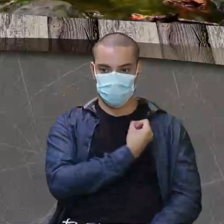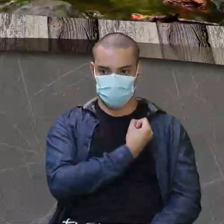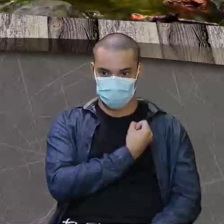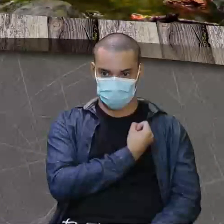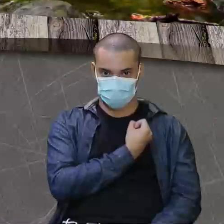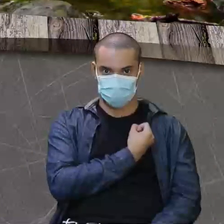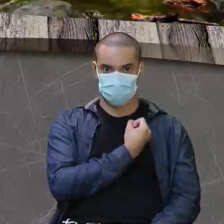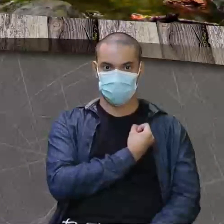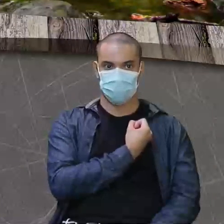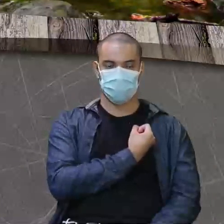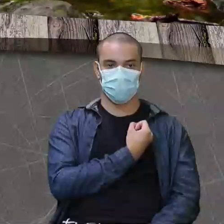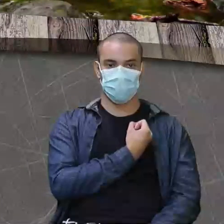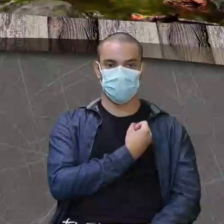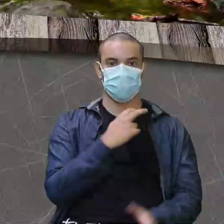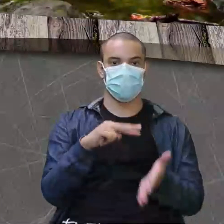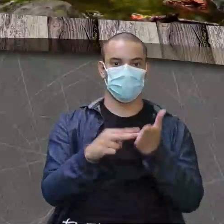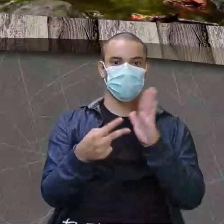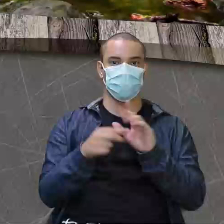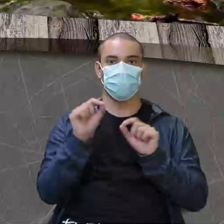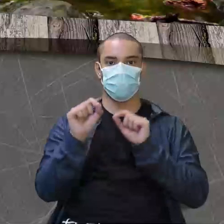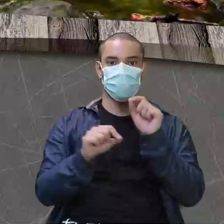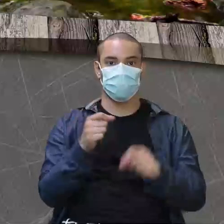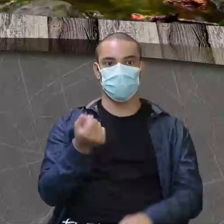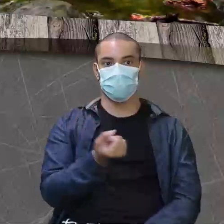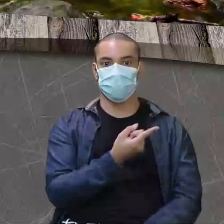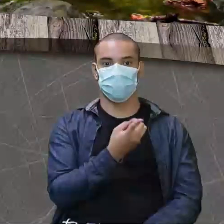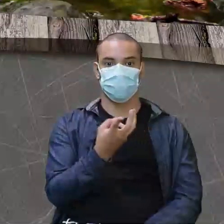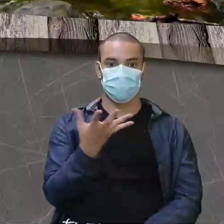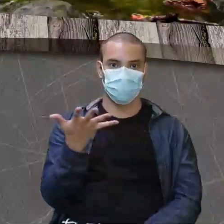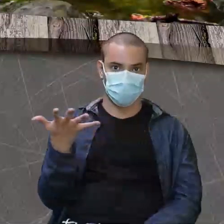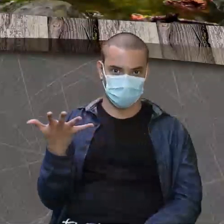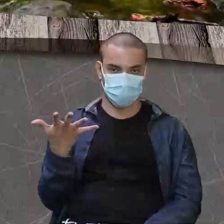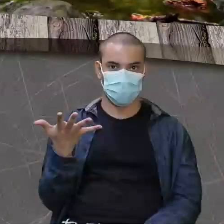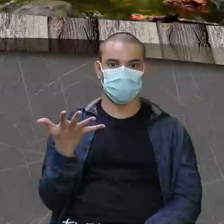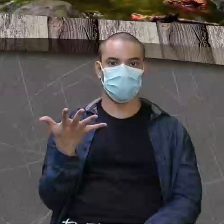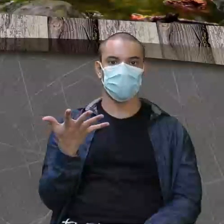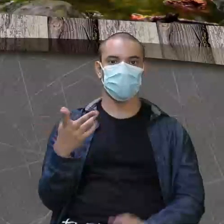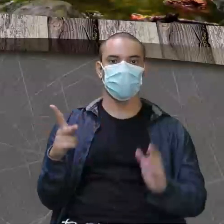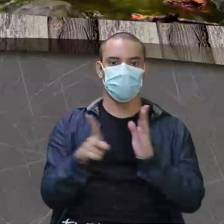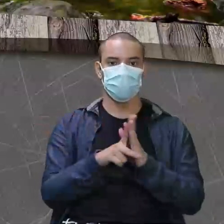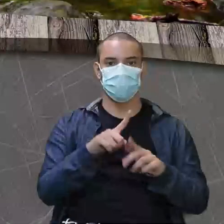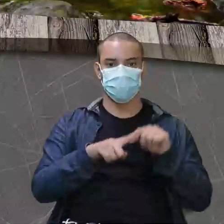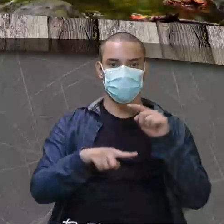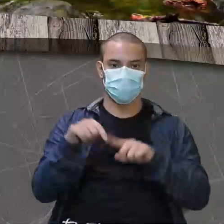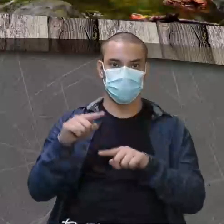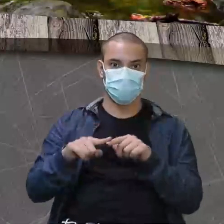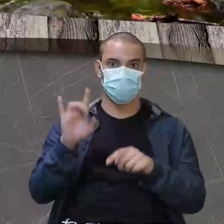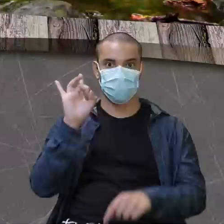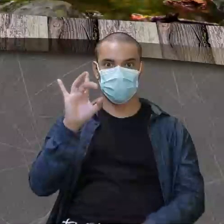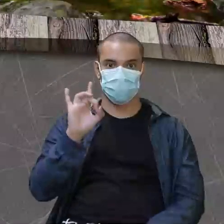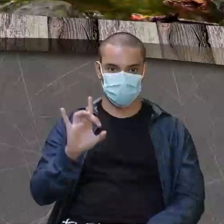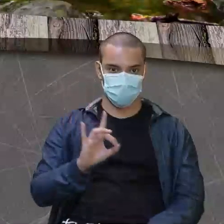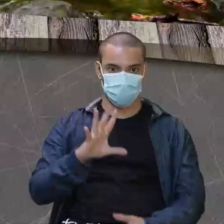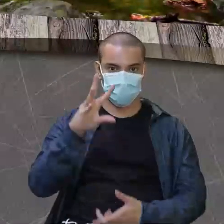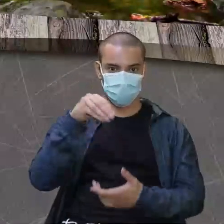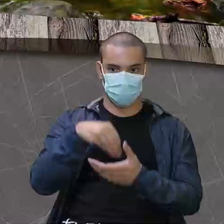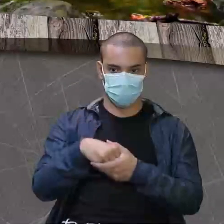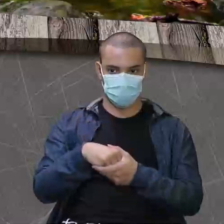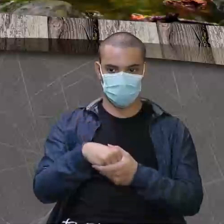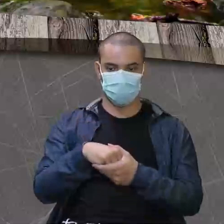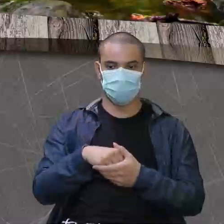gente vai colocar número quantitativo de organismo em cada um desses níveis